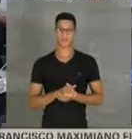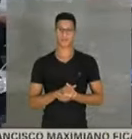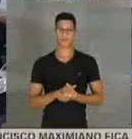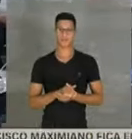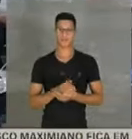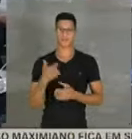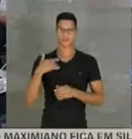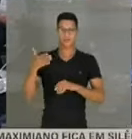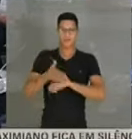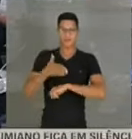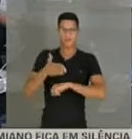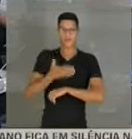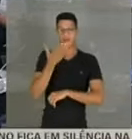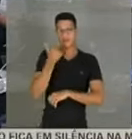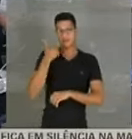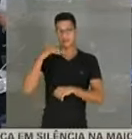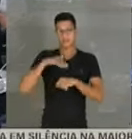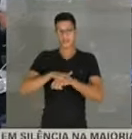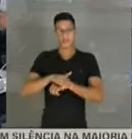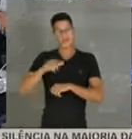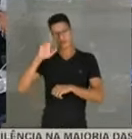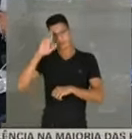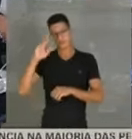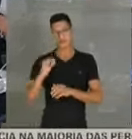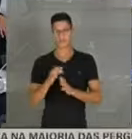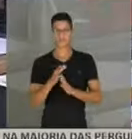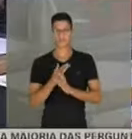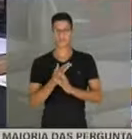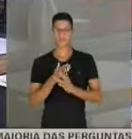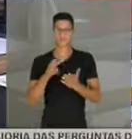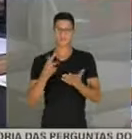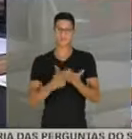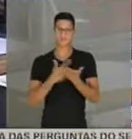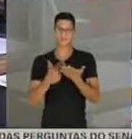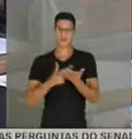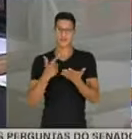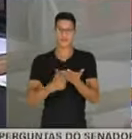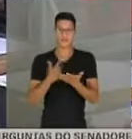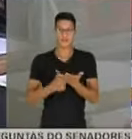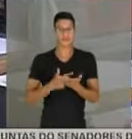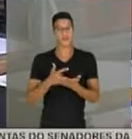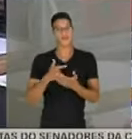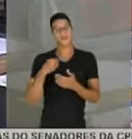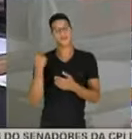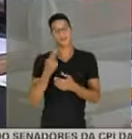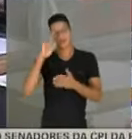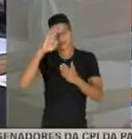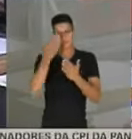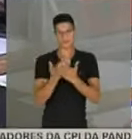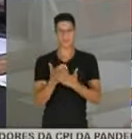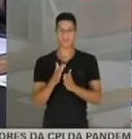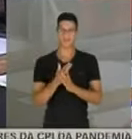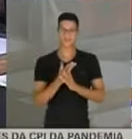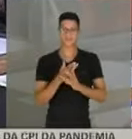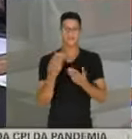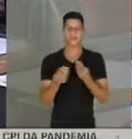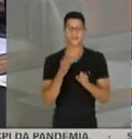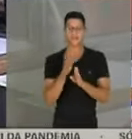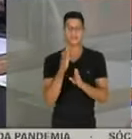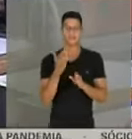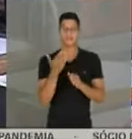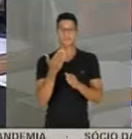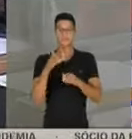Eu não participei desse jantar, senhor senador. 15 segundos. Então, não dá para ter credibilidade. Não, descobriu isso? É